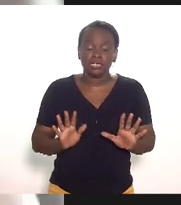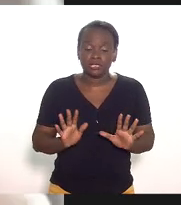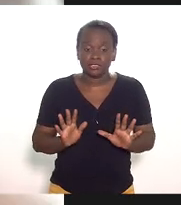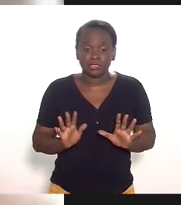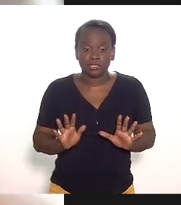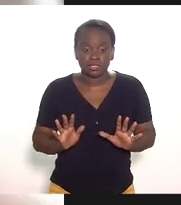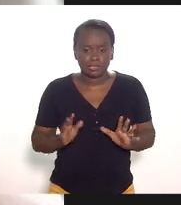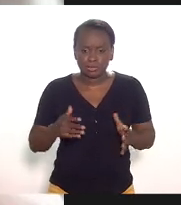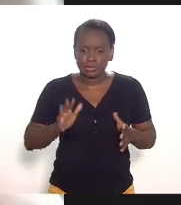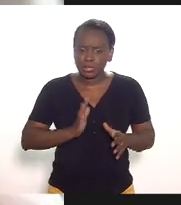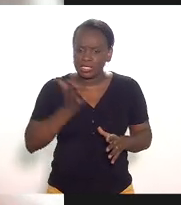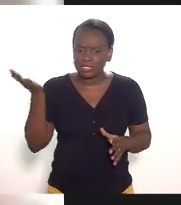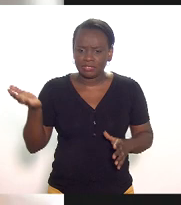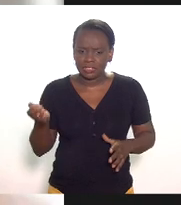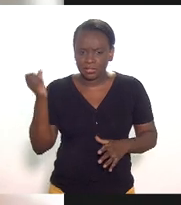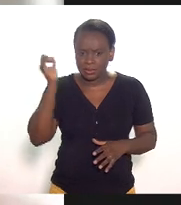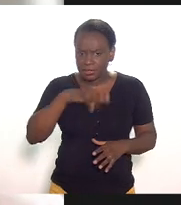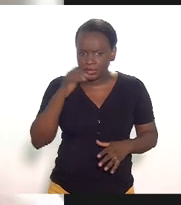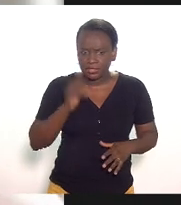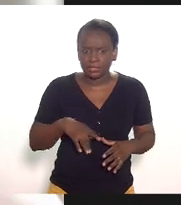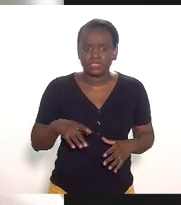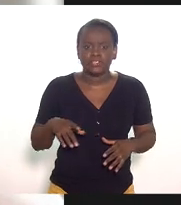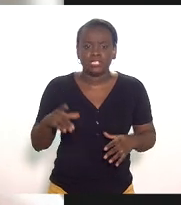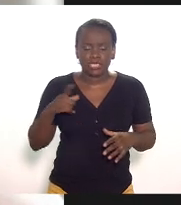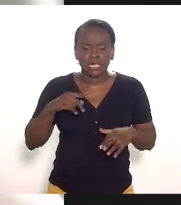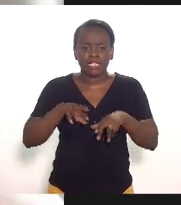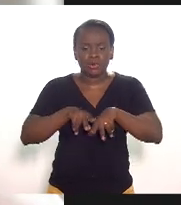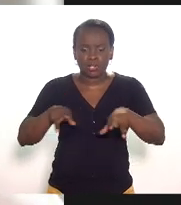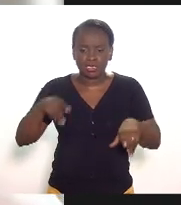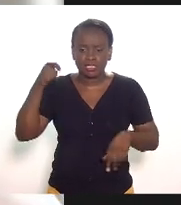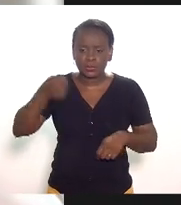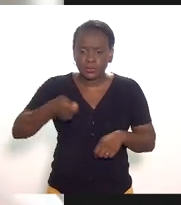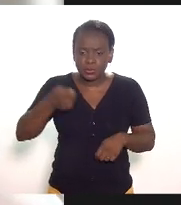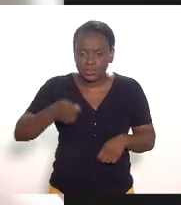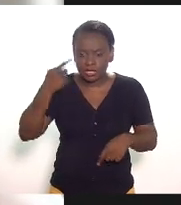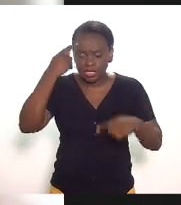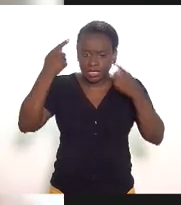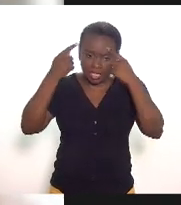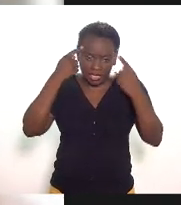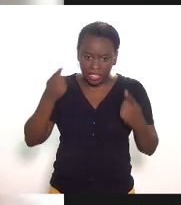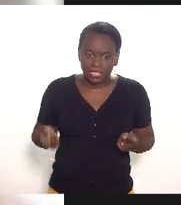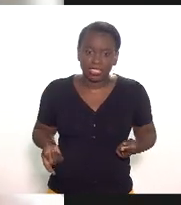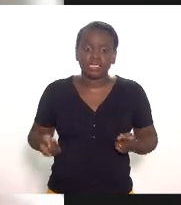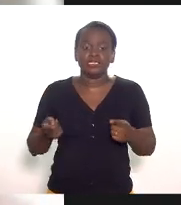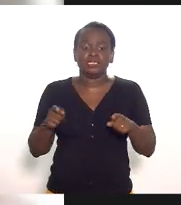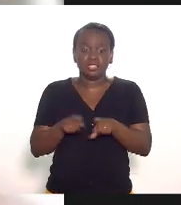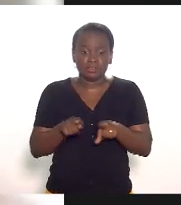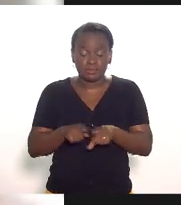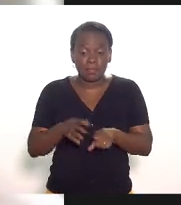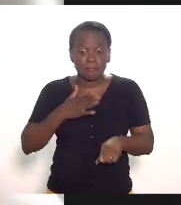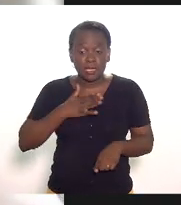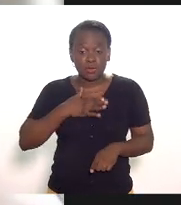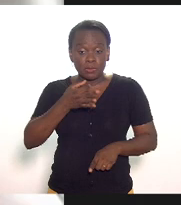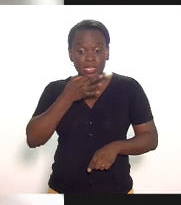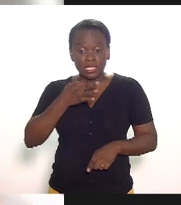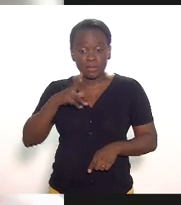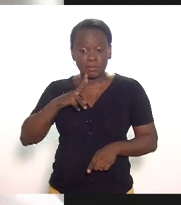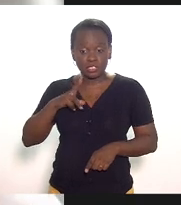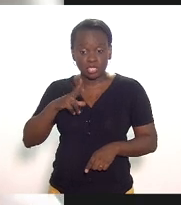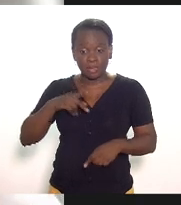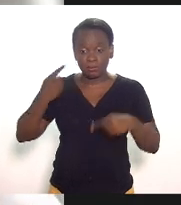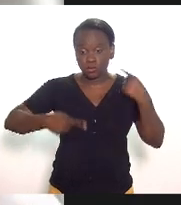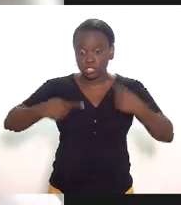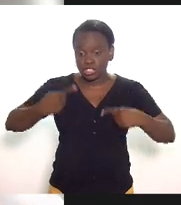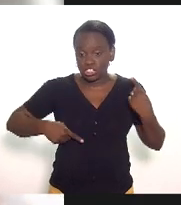absolutamente grotescos, eivados de doutrinação ideológica, com impressões pessoais,